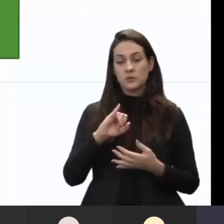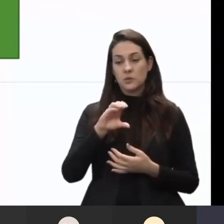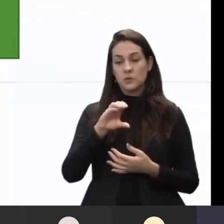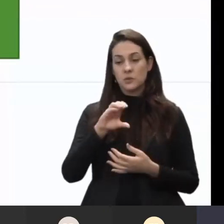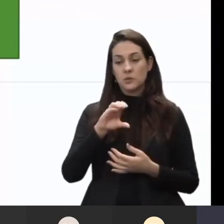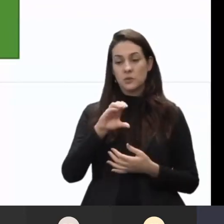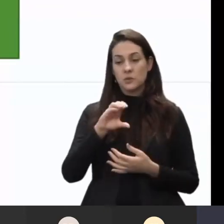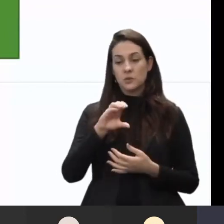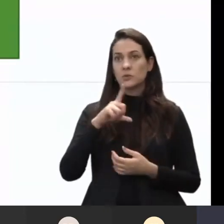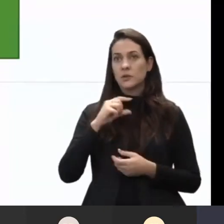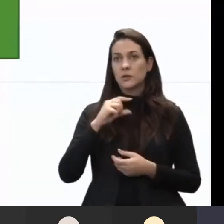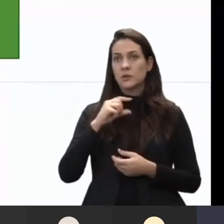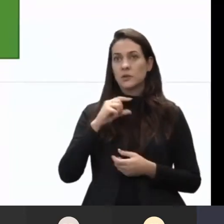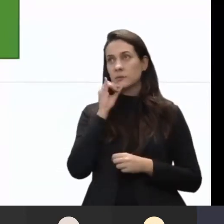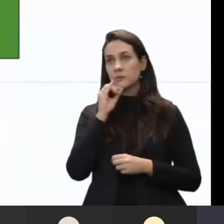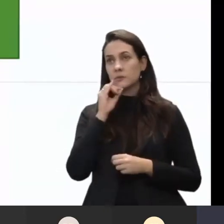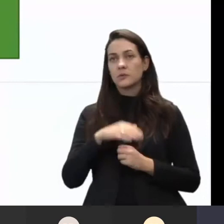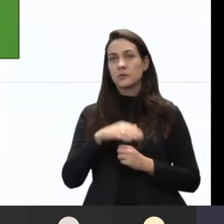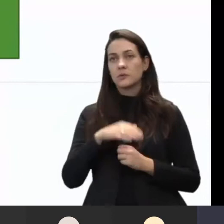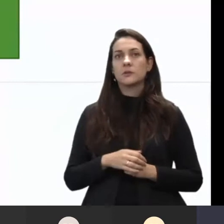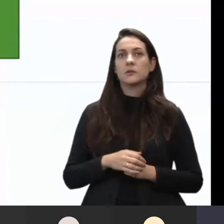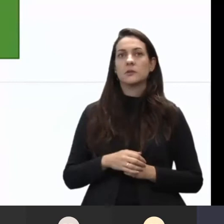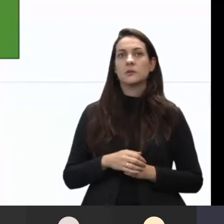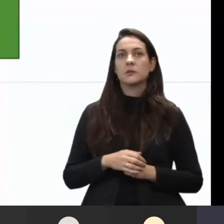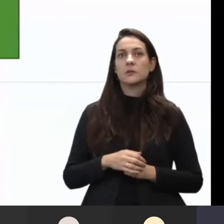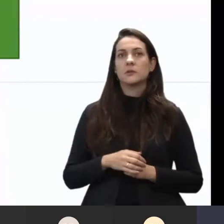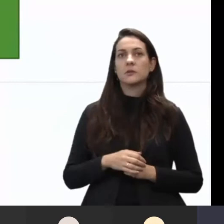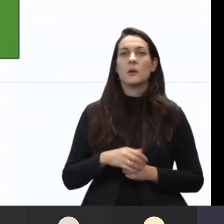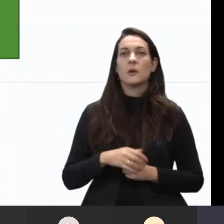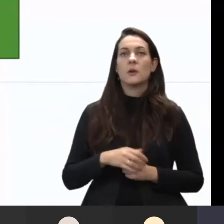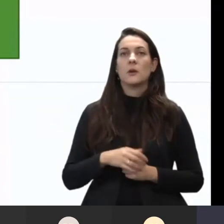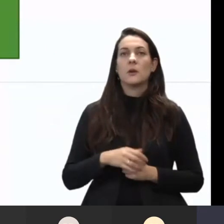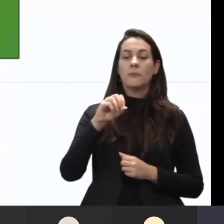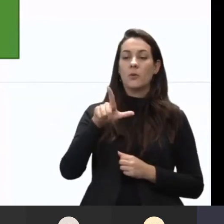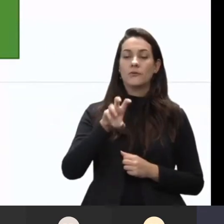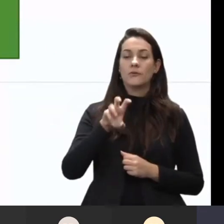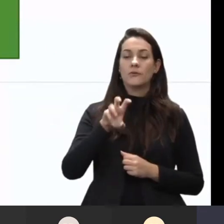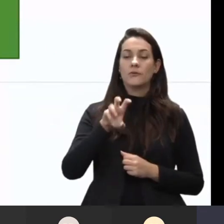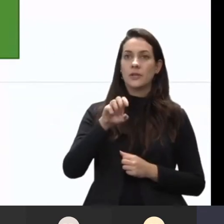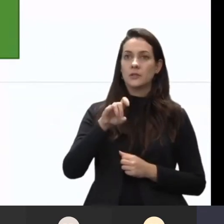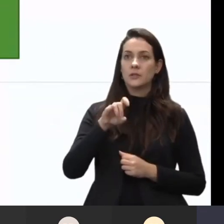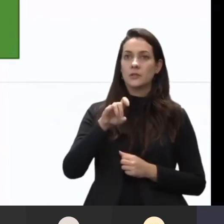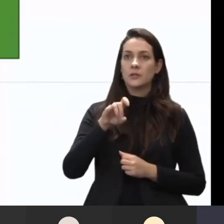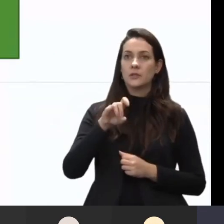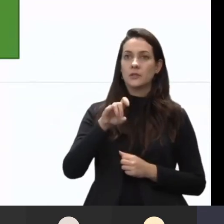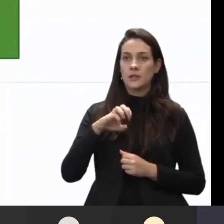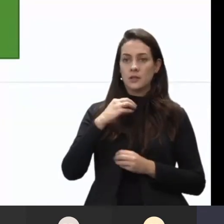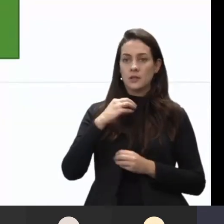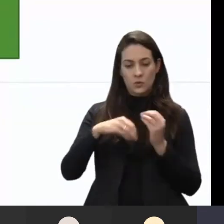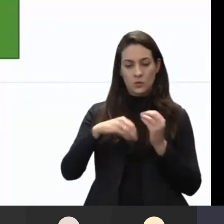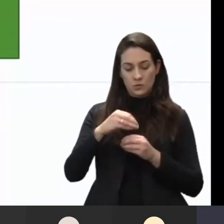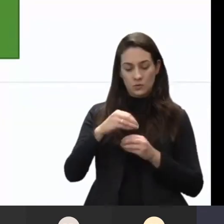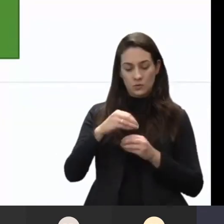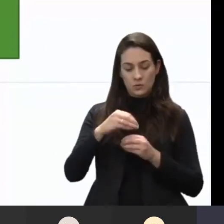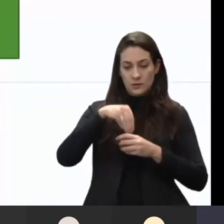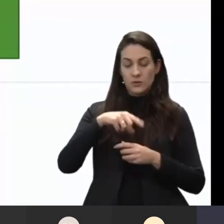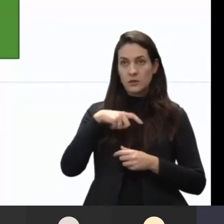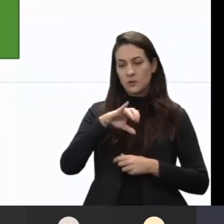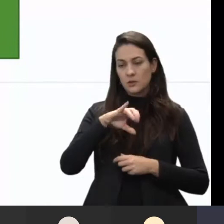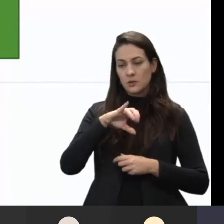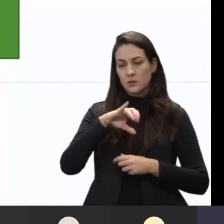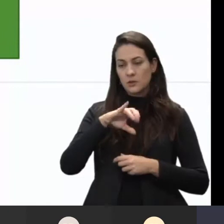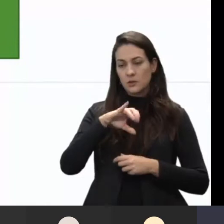Como tintura de iodo, que é o iodopovidine, né? Nós temos lá uma solução que tem o iodo, que está sendo